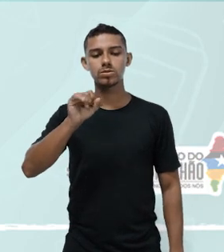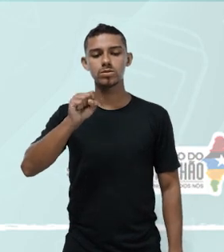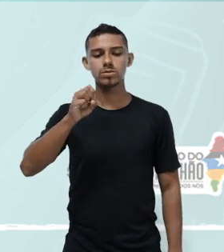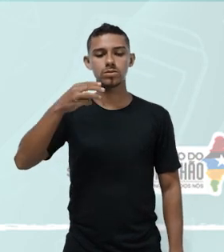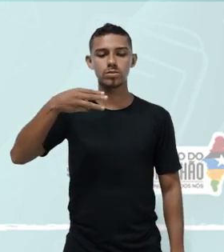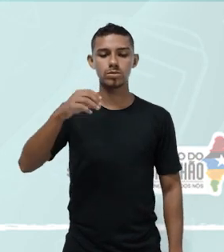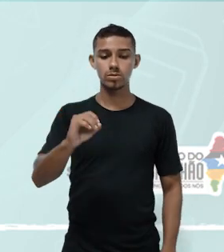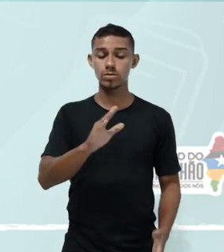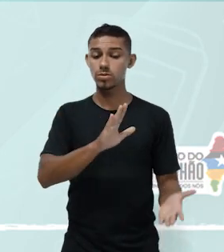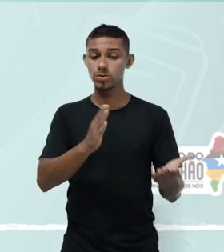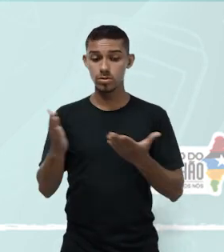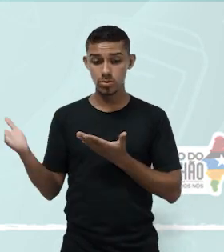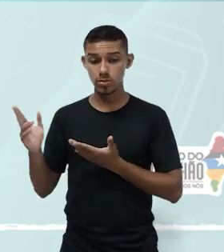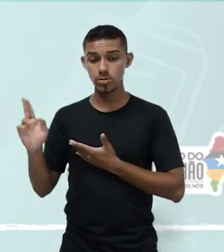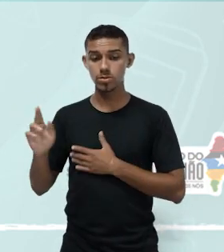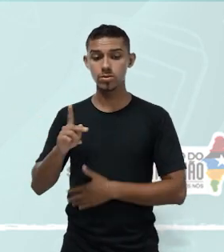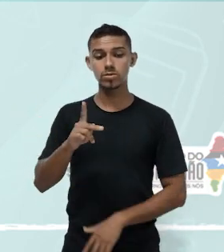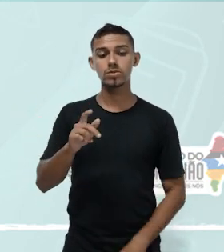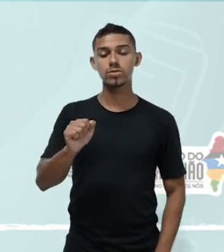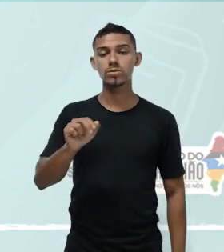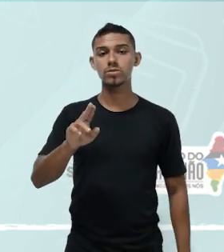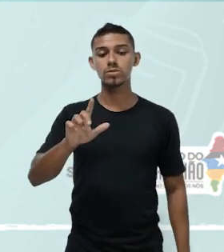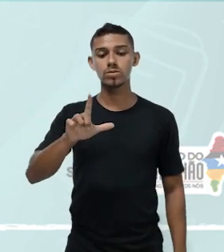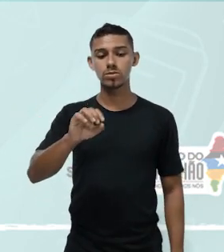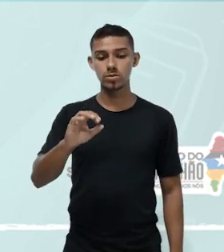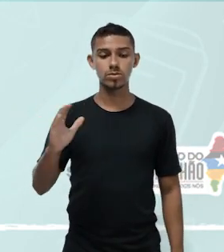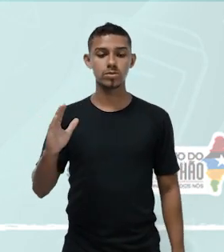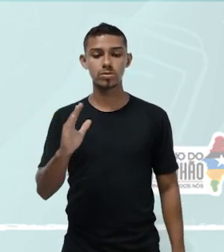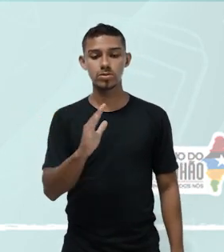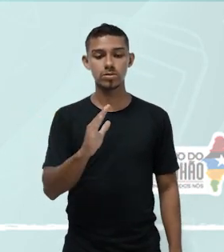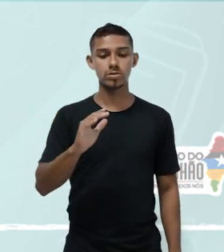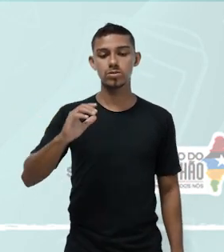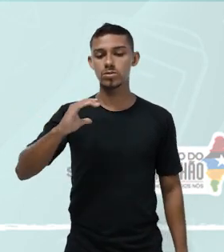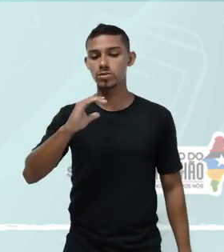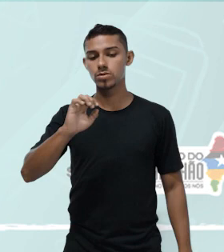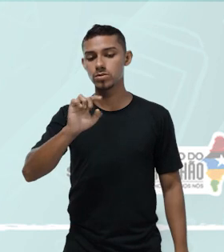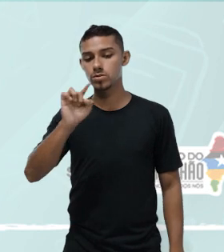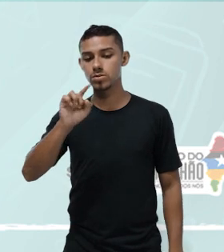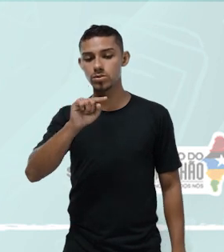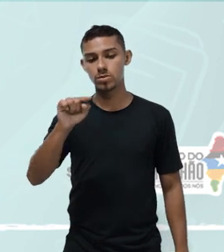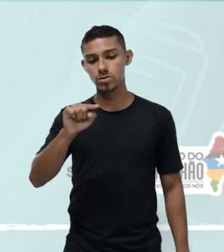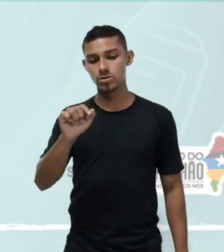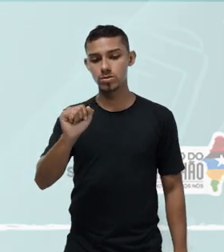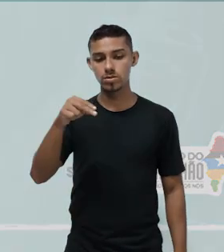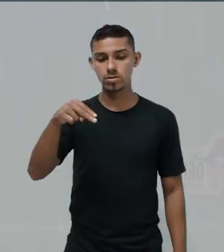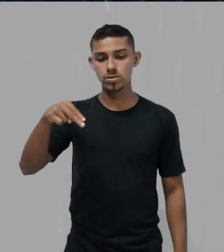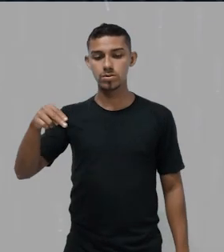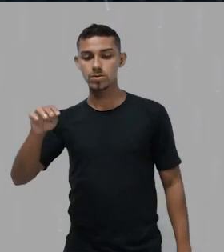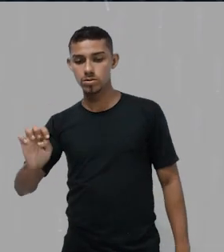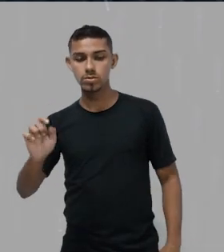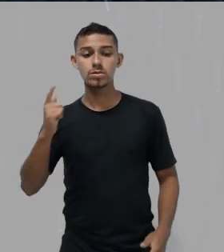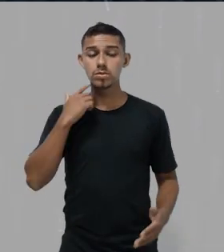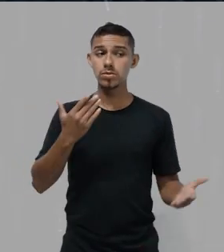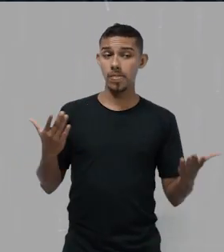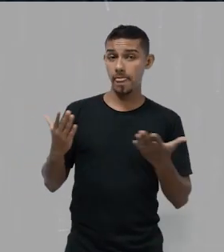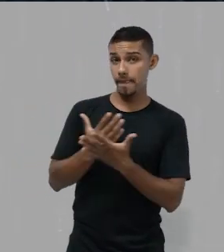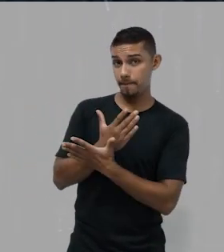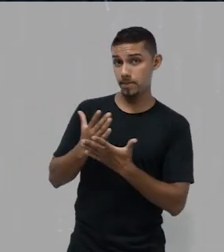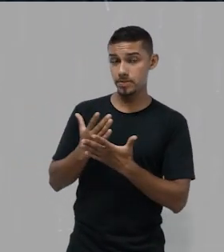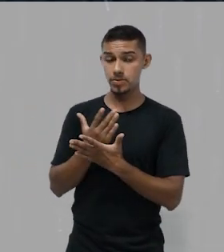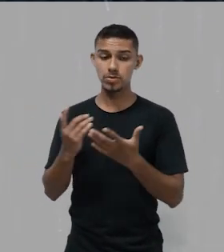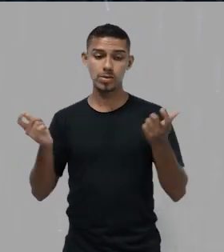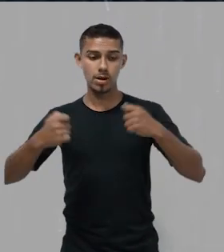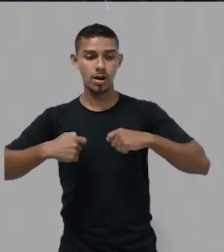Paul Cézanne, que é um pintor do século XIX, pós-impressionista, que alguns autores chamam de pré-modernista também. Por